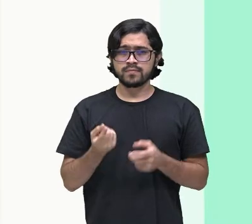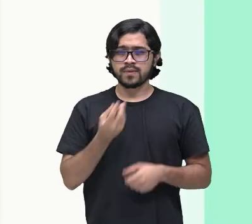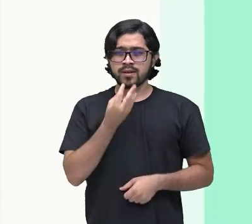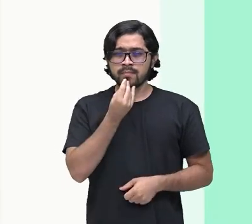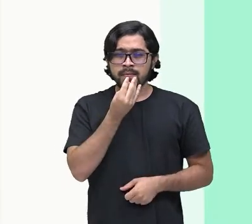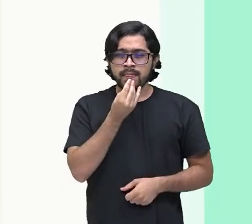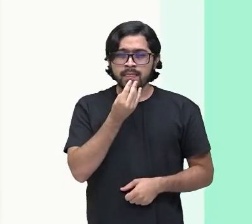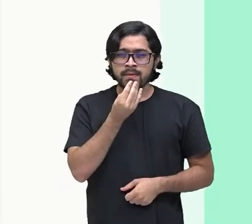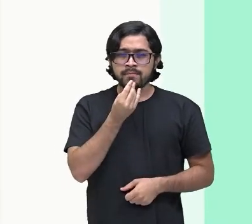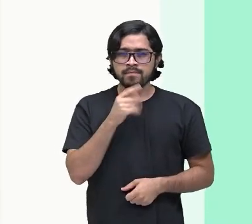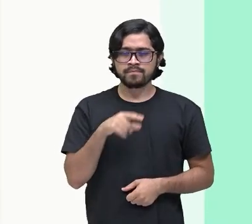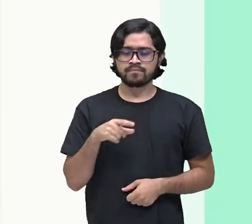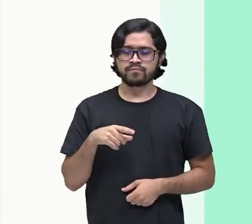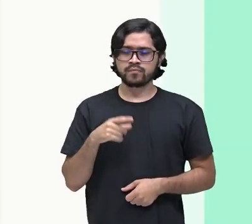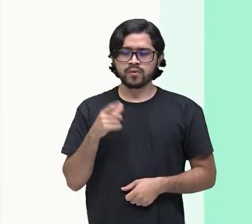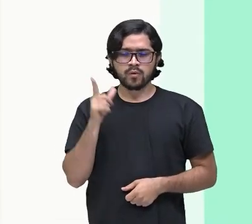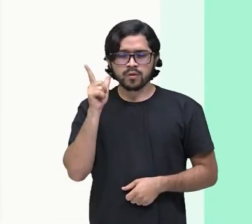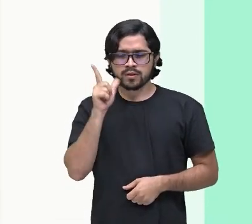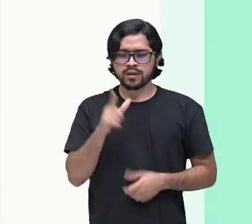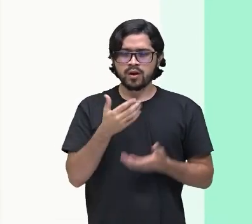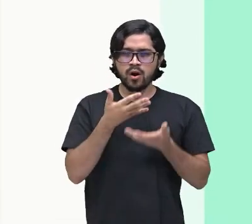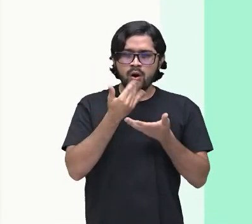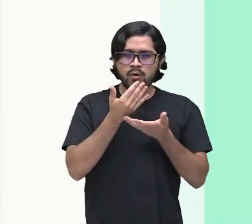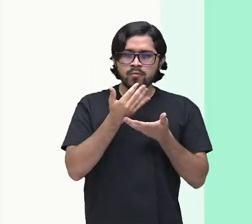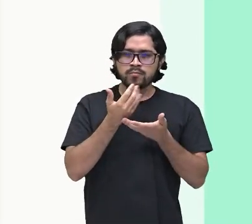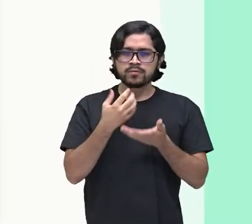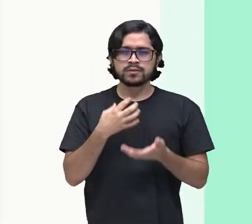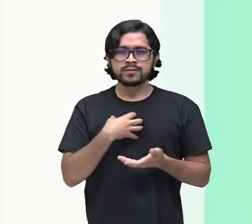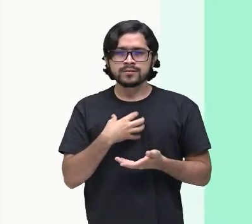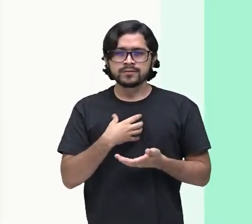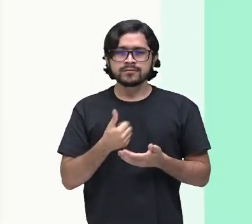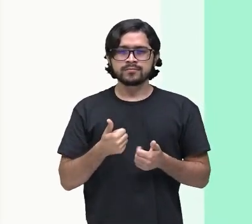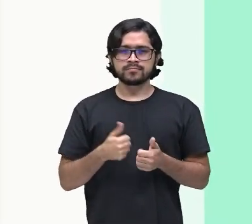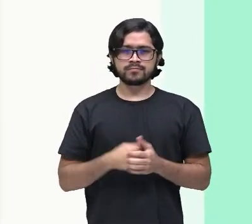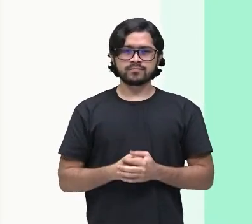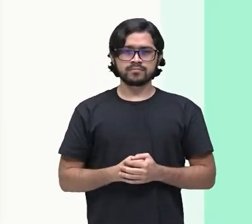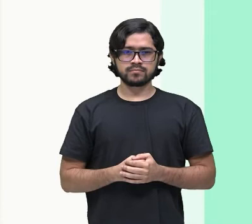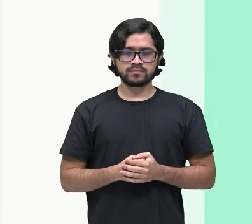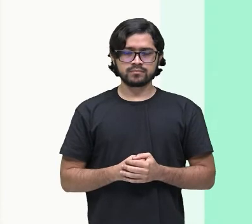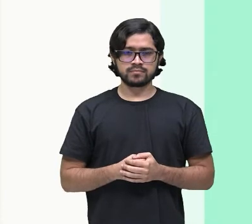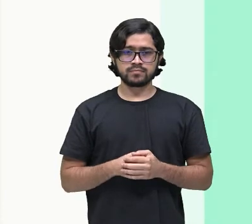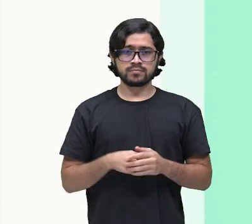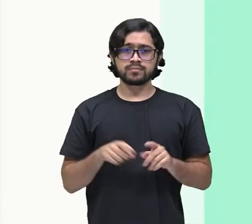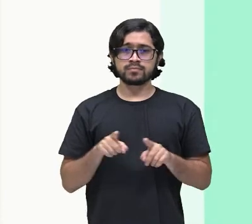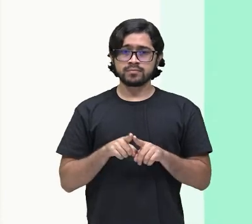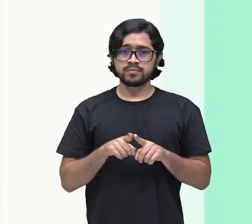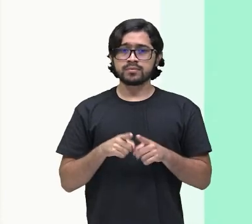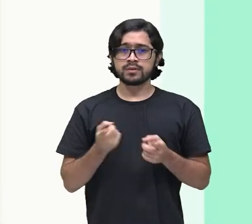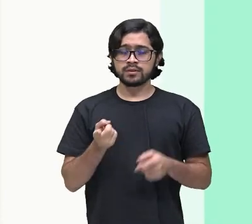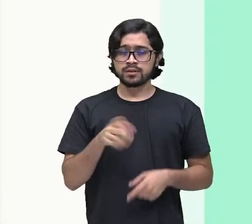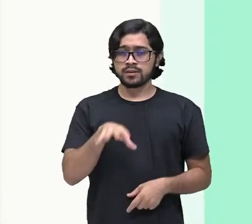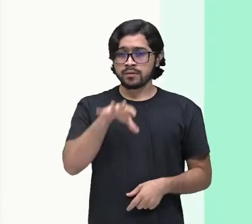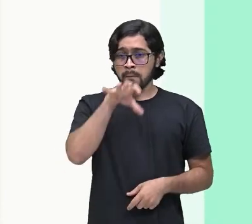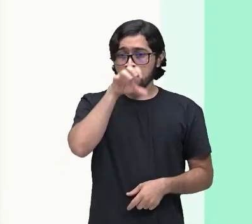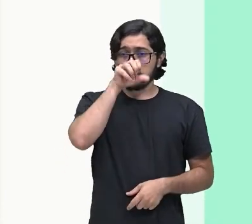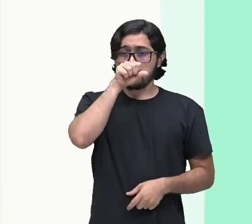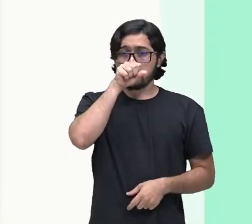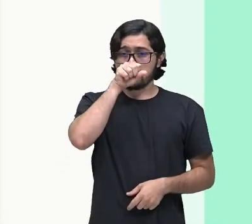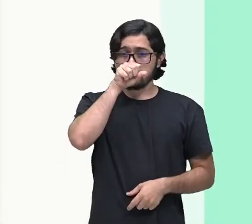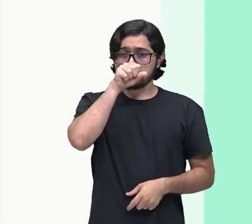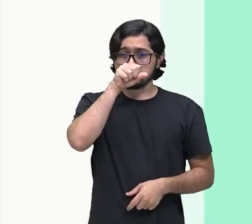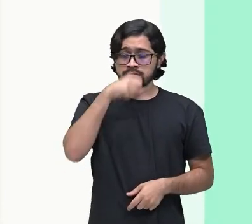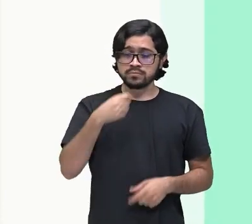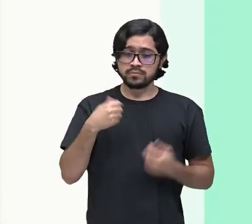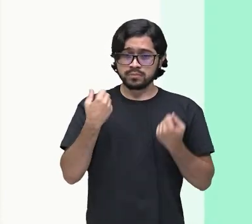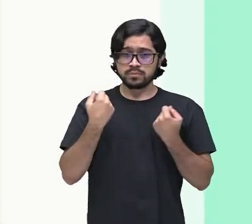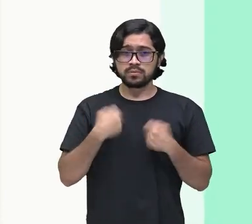que nos permite sentir o sabor dos alimentos. E é através do olfato, um outro sentido, né, que os odores podem